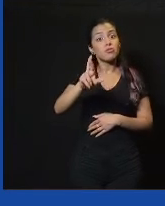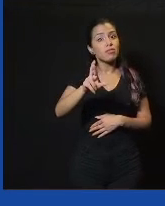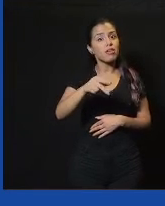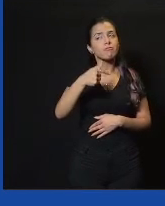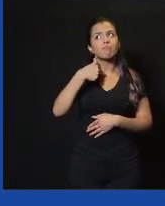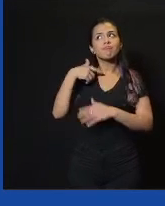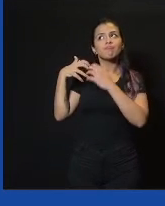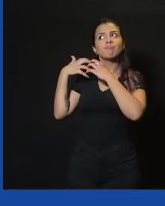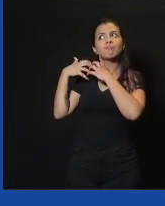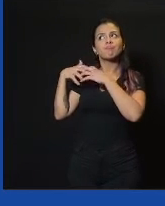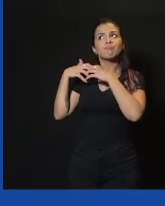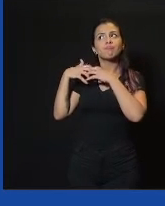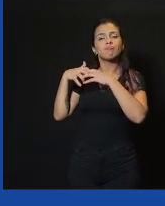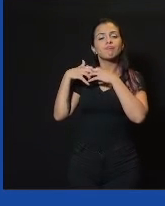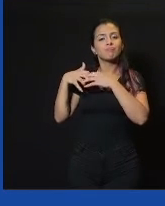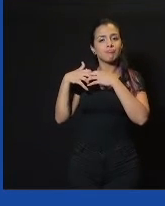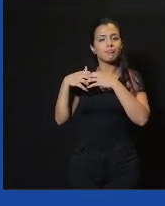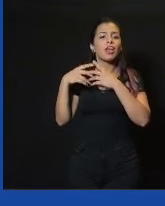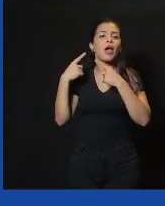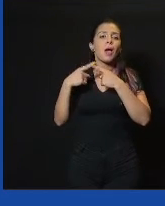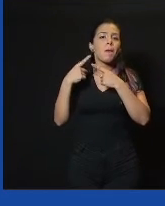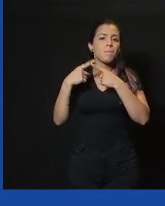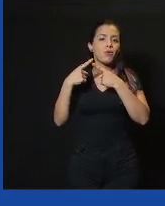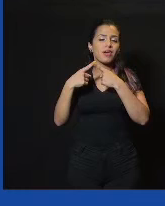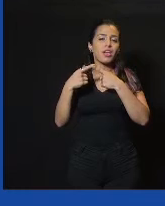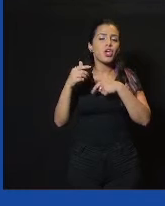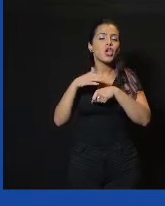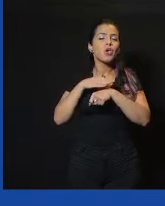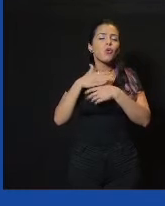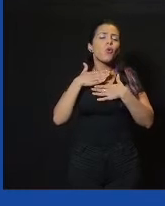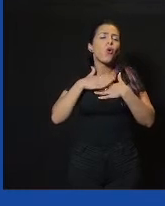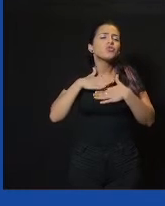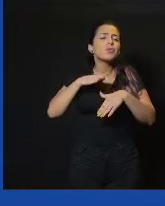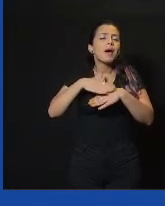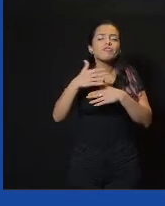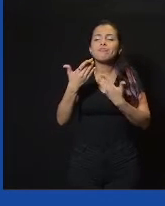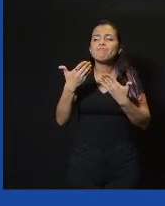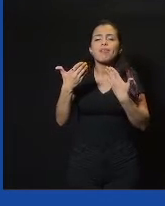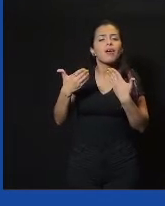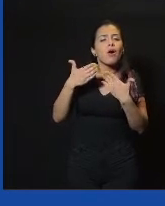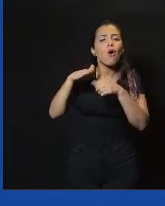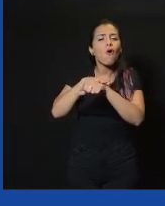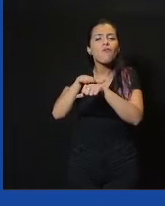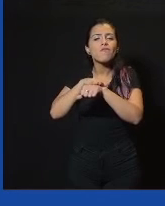falei, eu gosto mais de uma conversa do que de um debate, né?